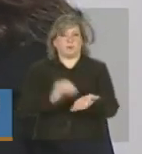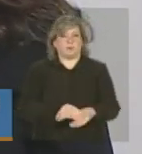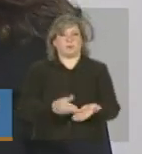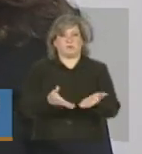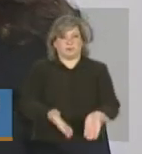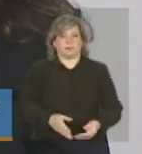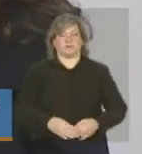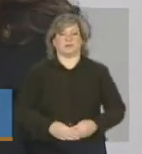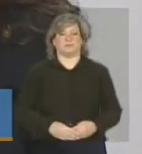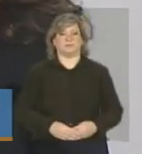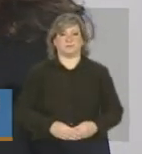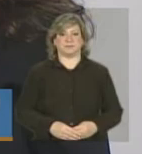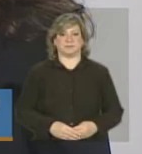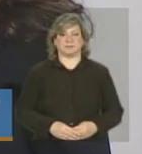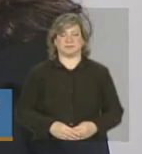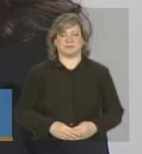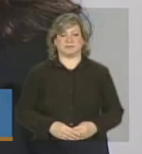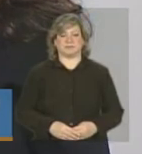por ele escolhida.